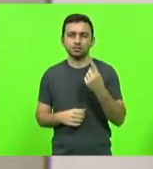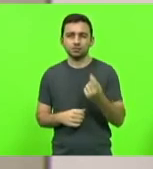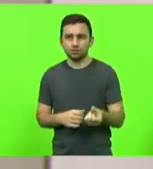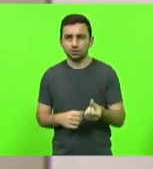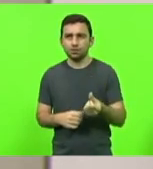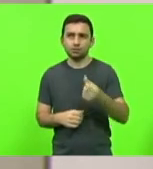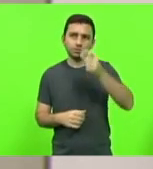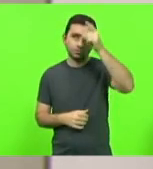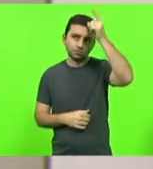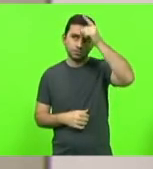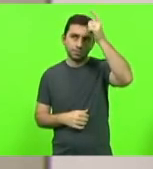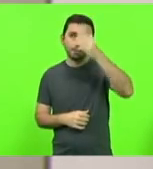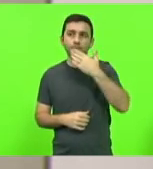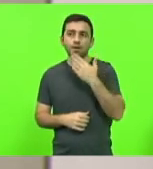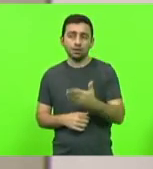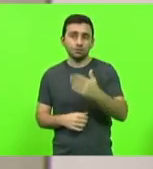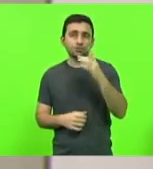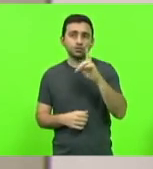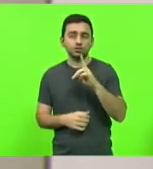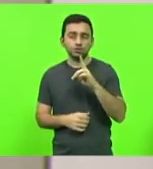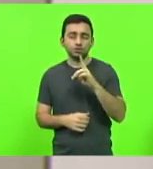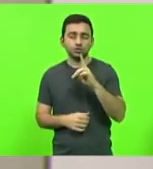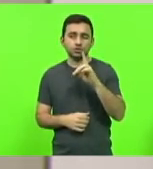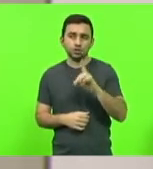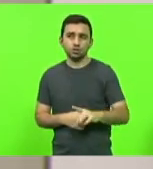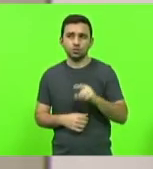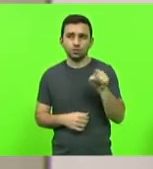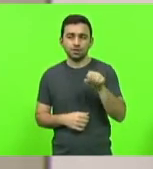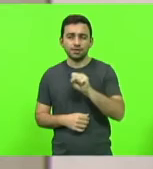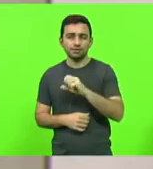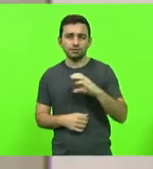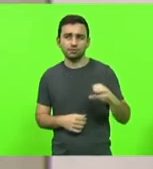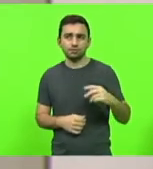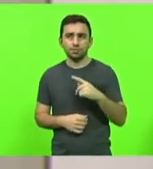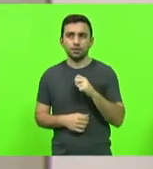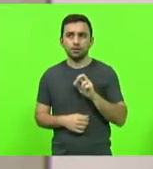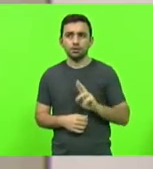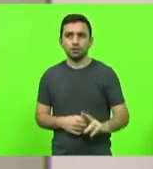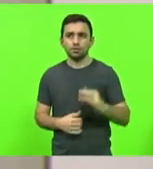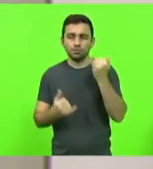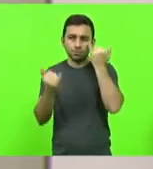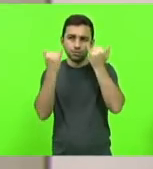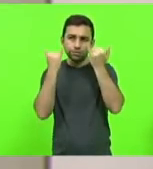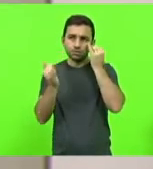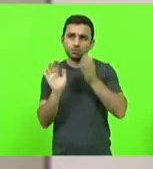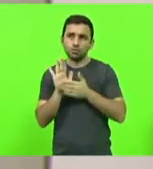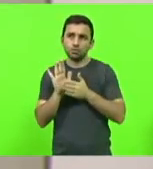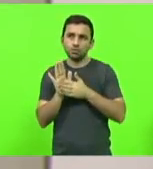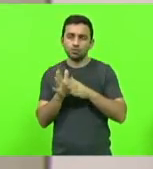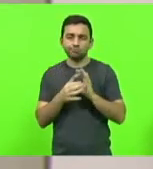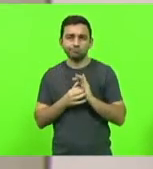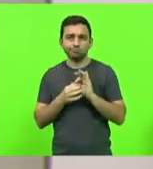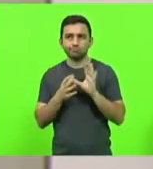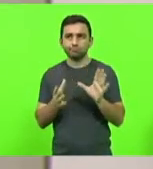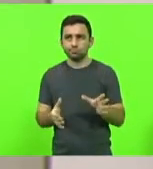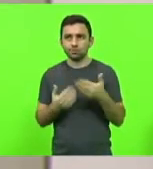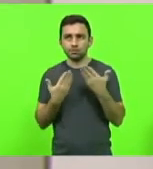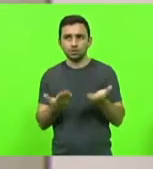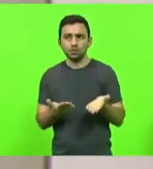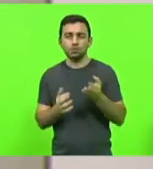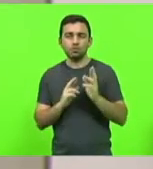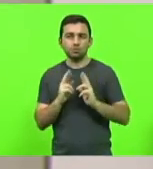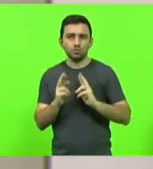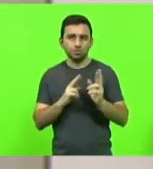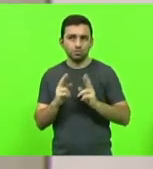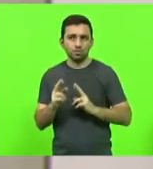Lima, solicitando ao diretor-presidente da SCPAR informações acerca da proposta de concessão de rodovias federais e estaduais em